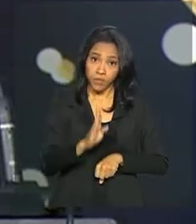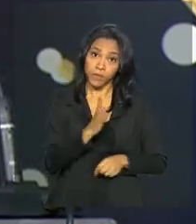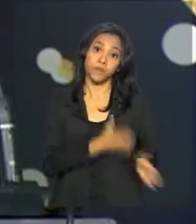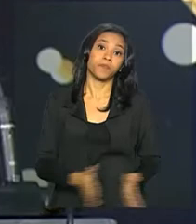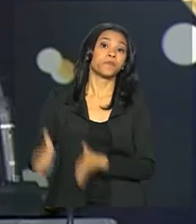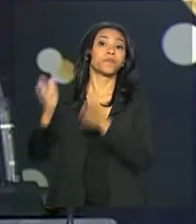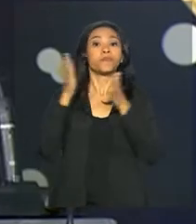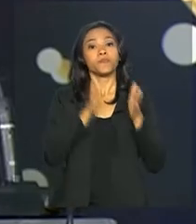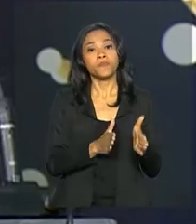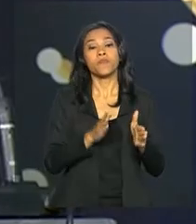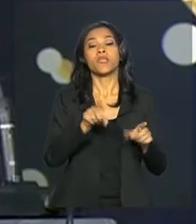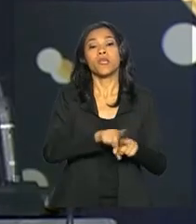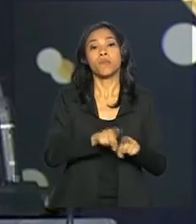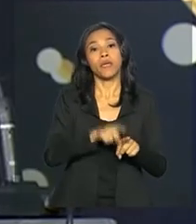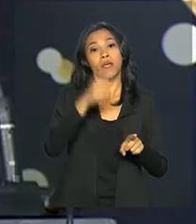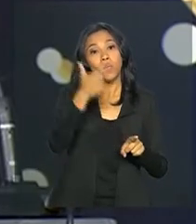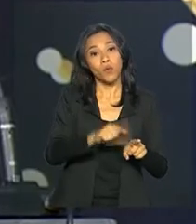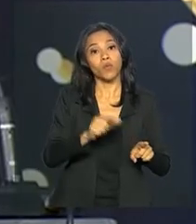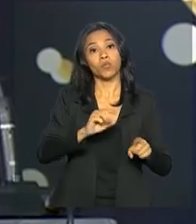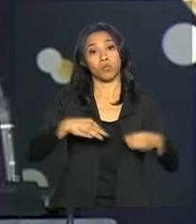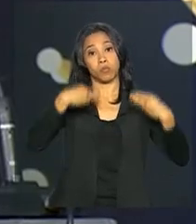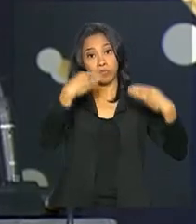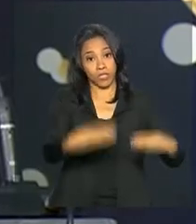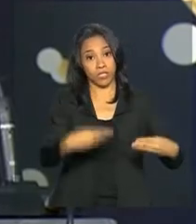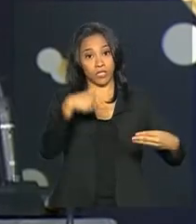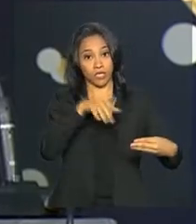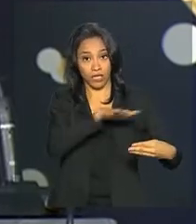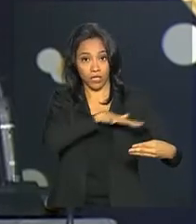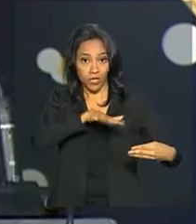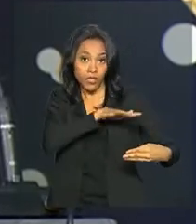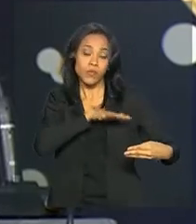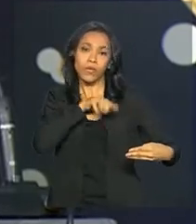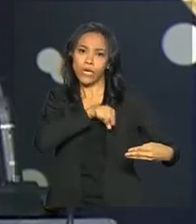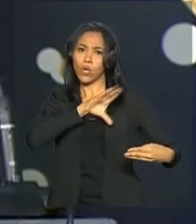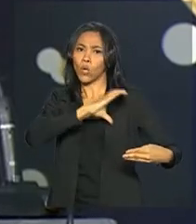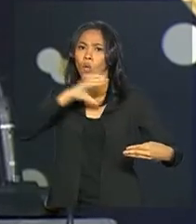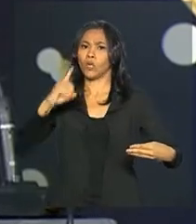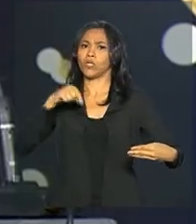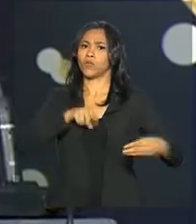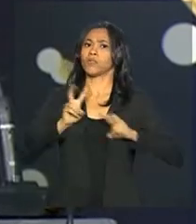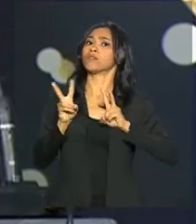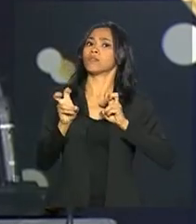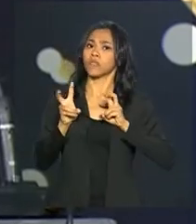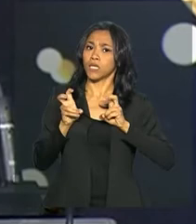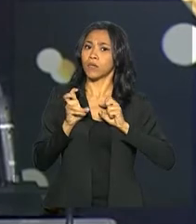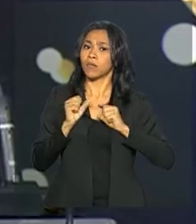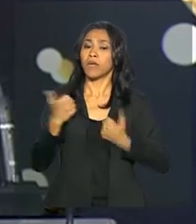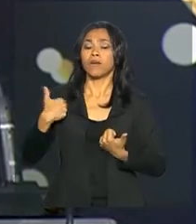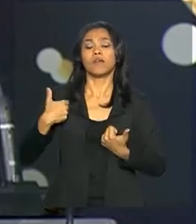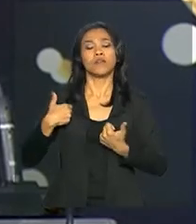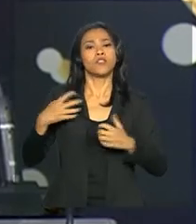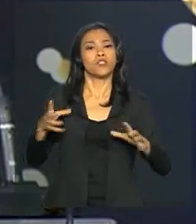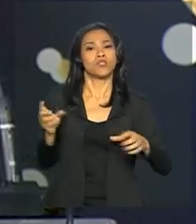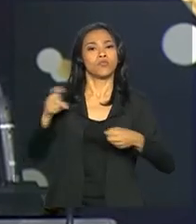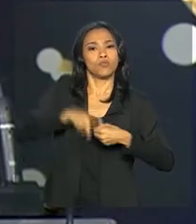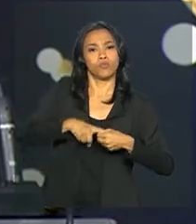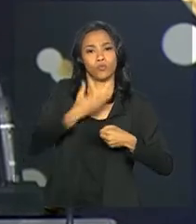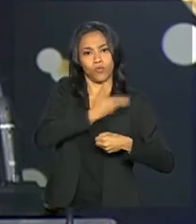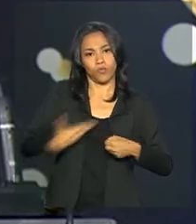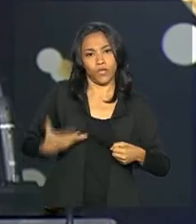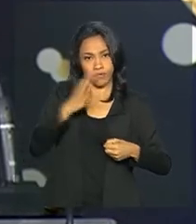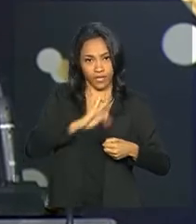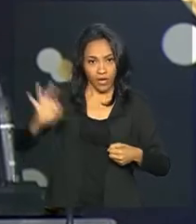meio da secretaria de comércio e serviço coordenou a discussão sobre este assunto no âmbito do governo federal ainda sob a tutela do então